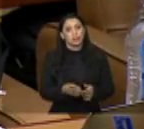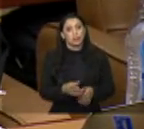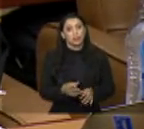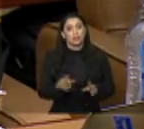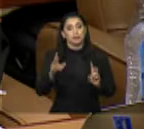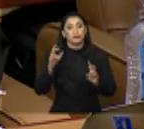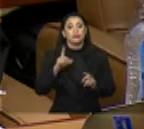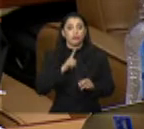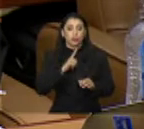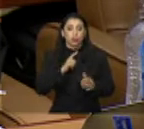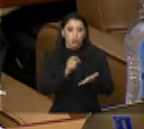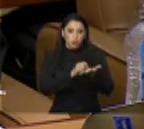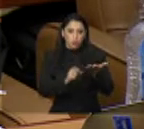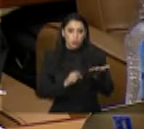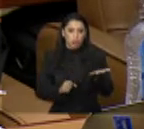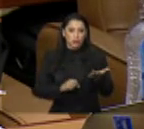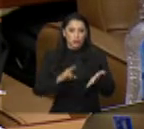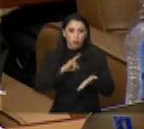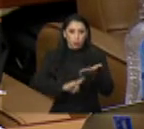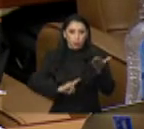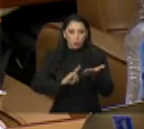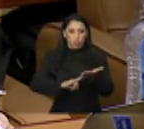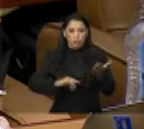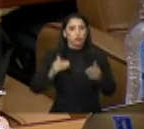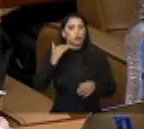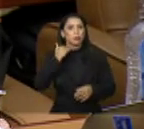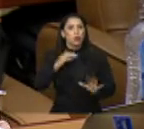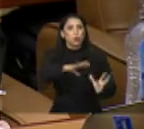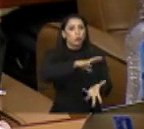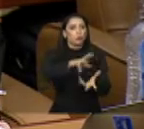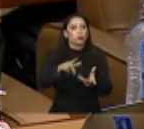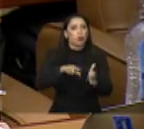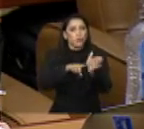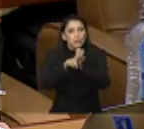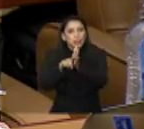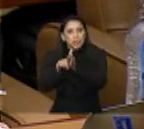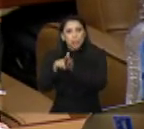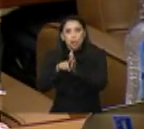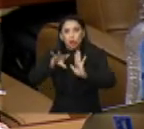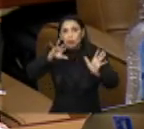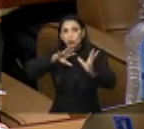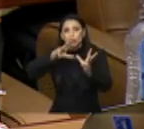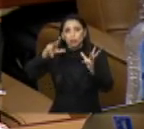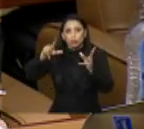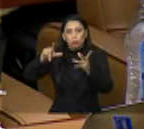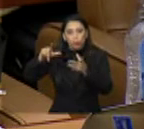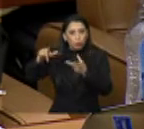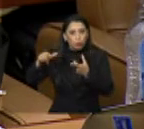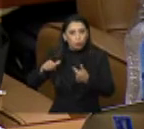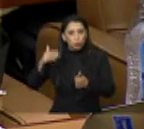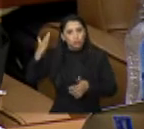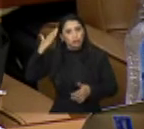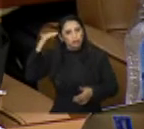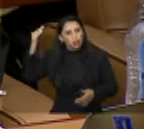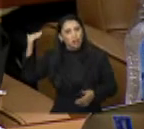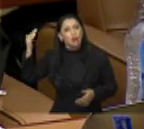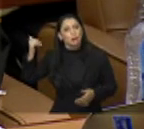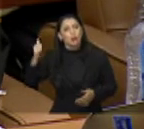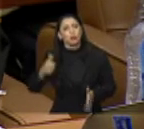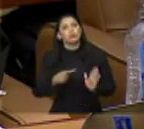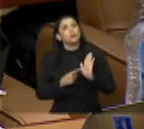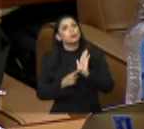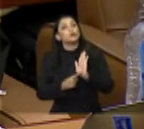do Banco Mundial e pesquisadores reconhecidos internacionalmente atestam que o principal